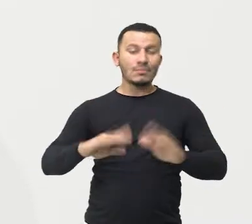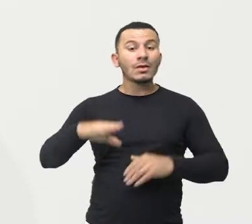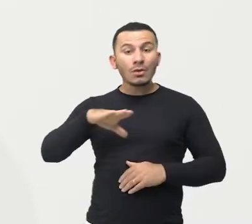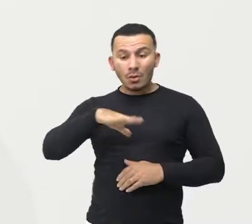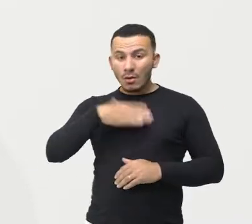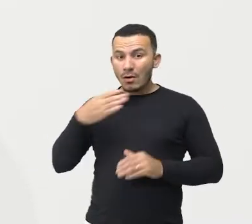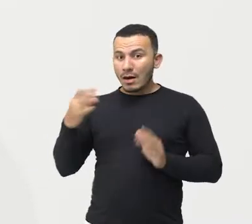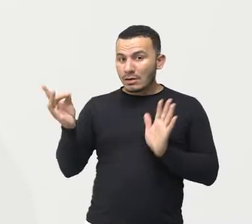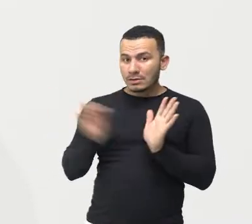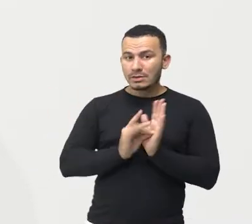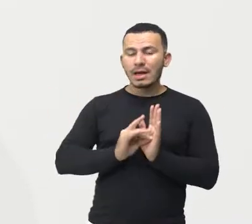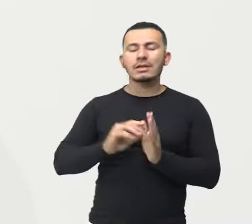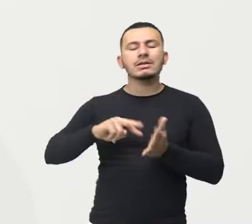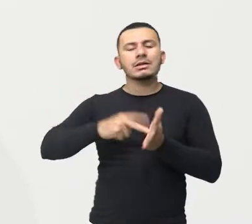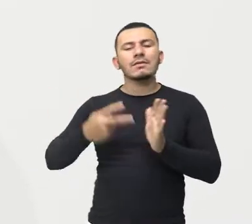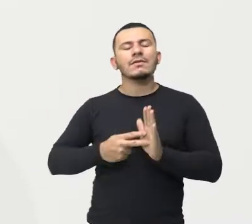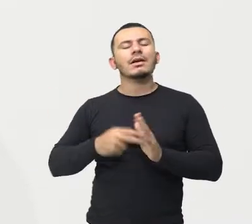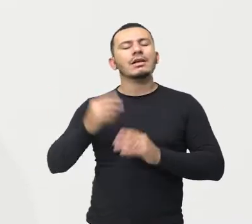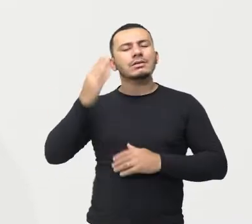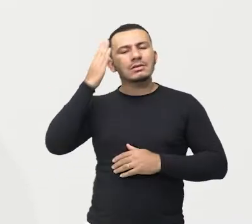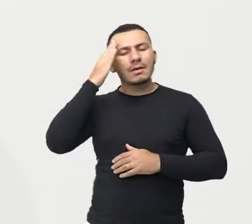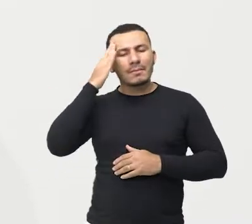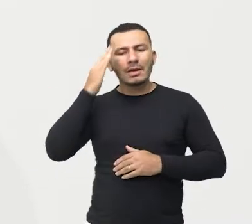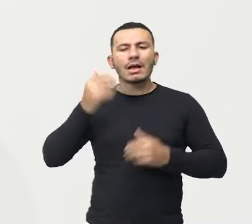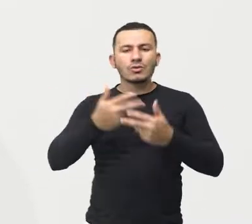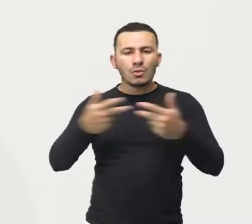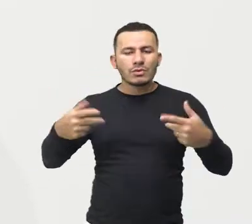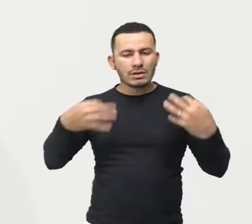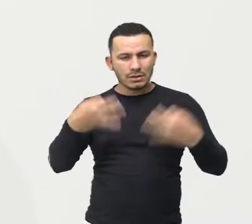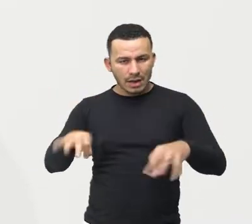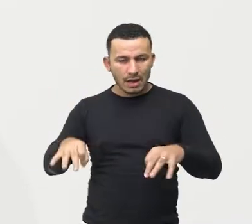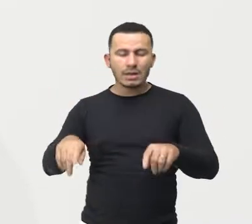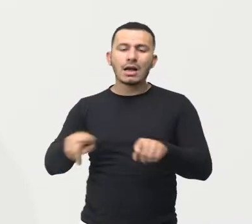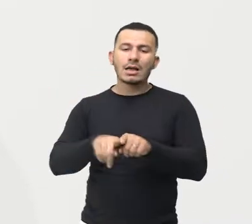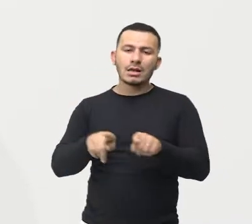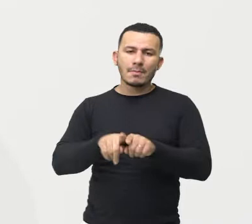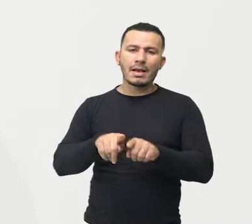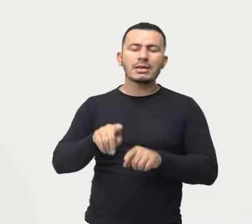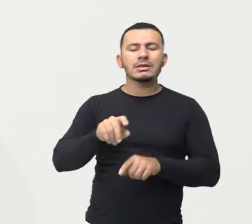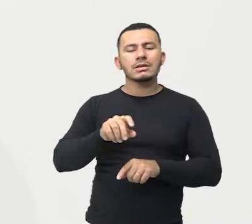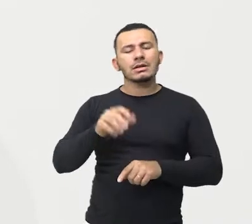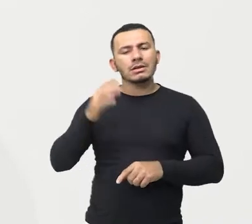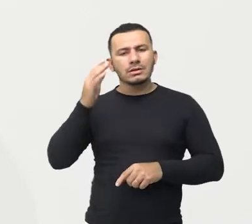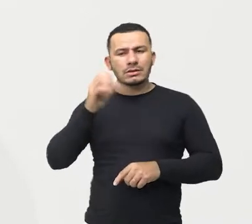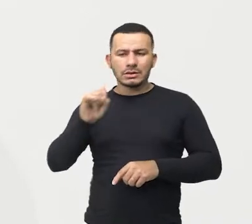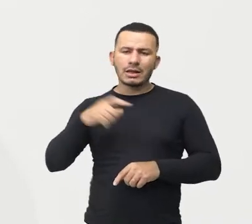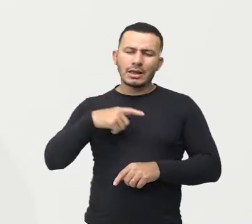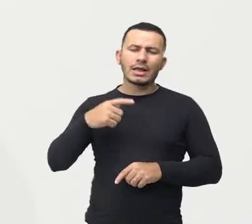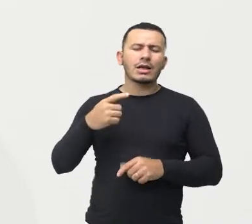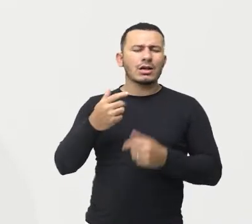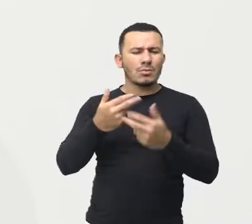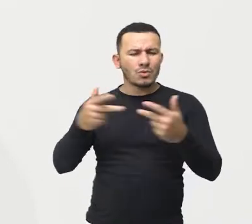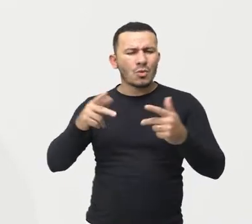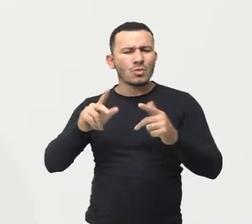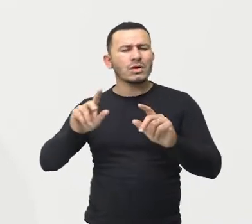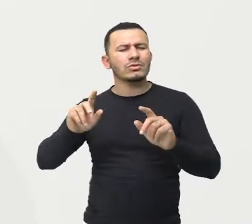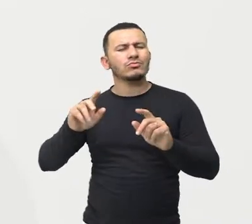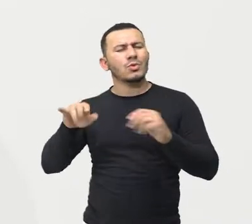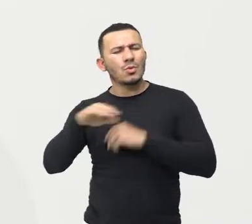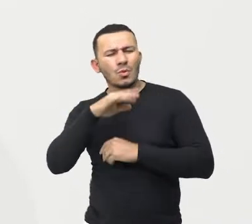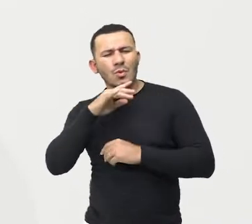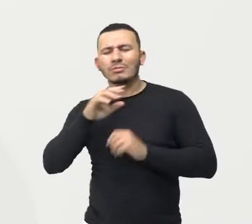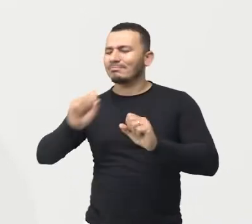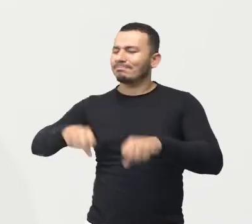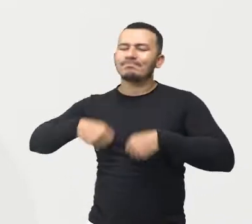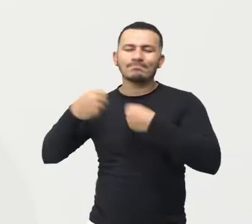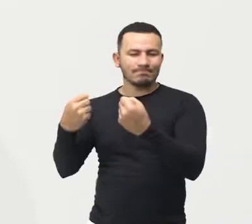é saber o que é certo e fazê-lo mesmo quando isso talvez te machuque. Certo? Então